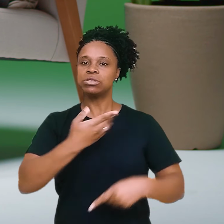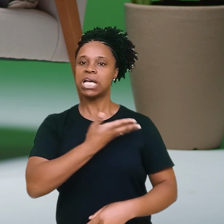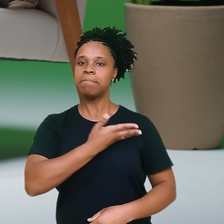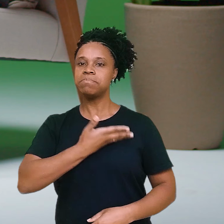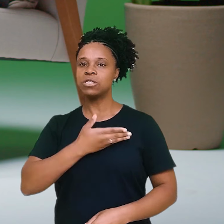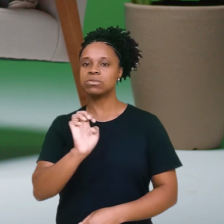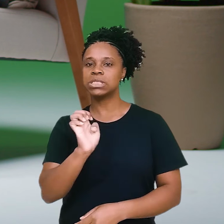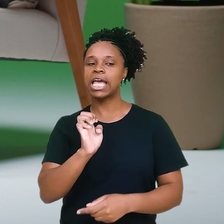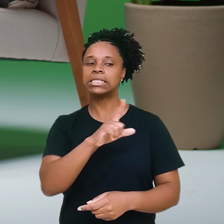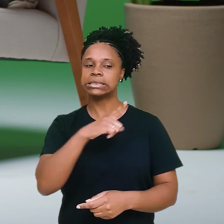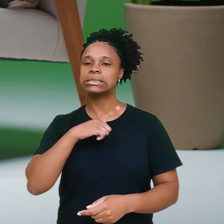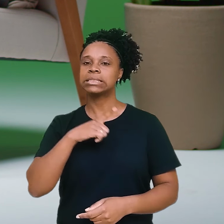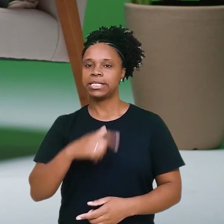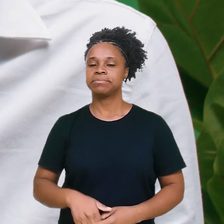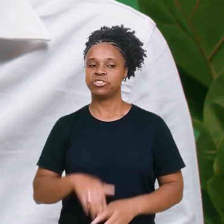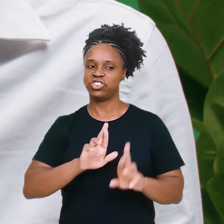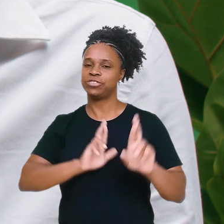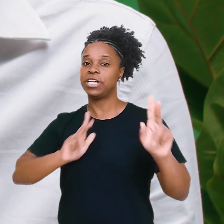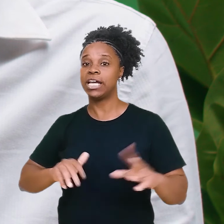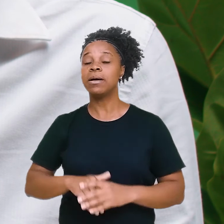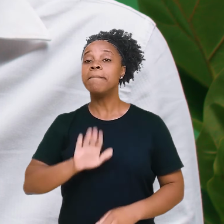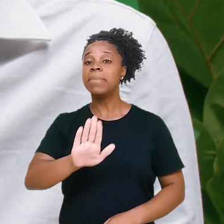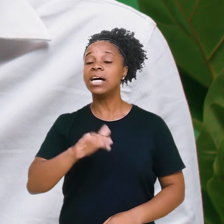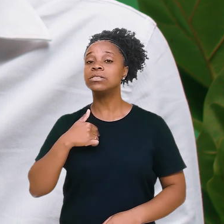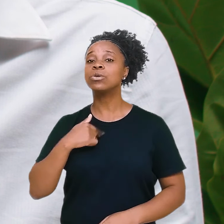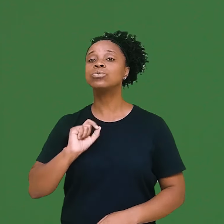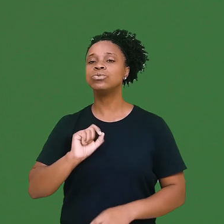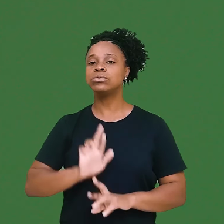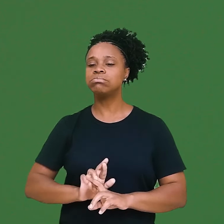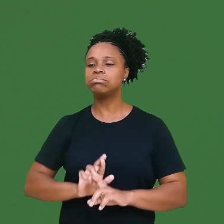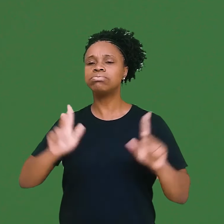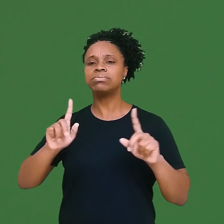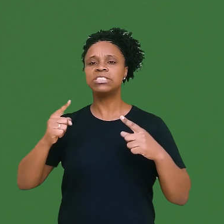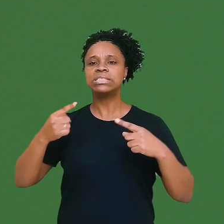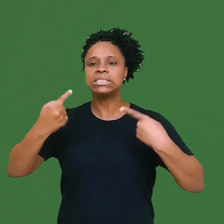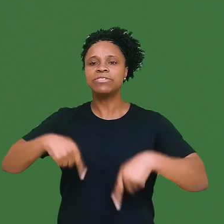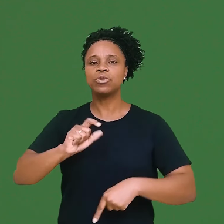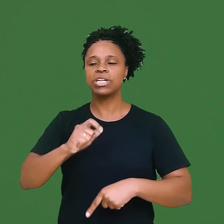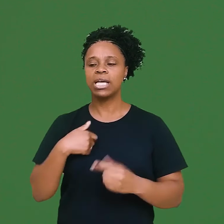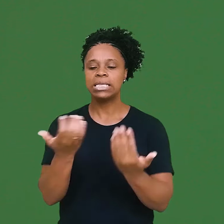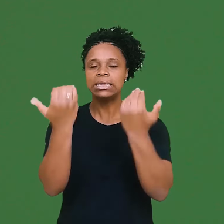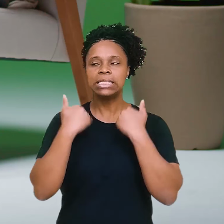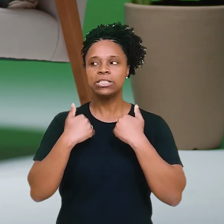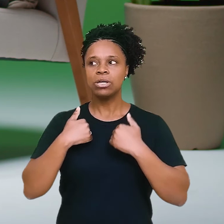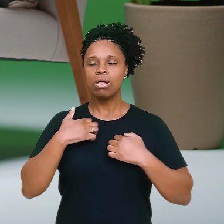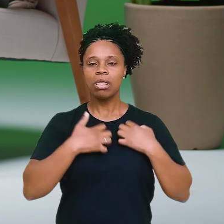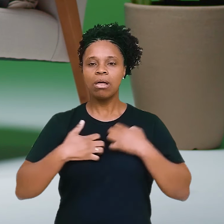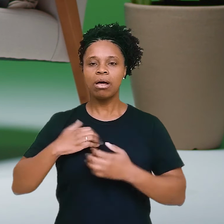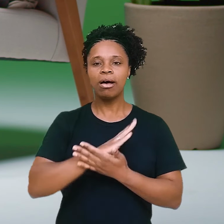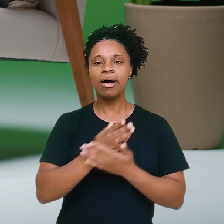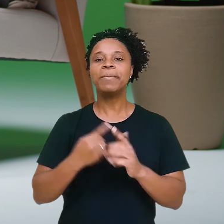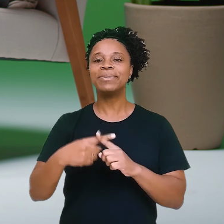os meus amigos gays enfrentaram, sabe? Eu acho que o maior desafio foi interno mesmo, dessa descoberta, porque